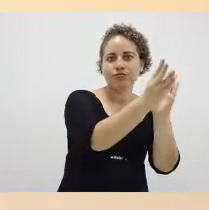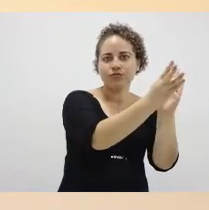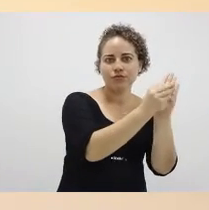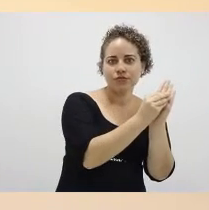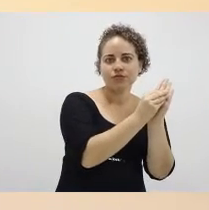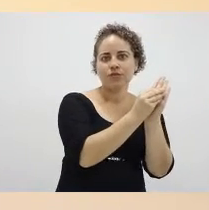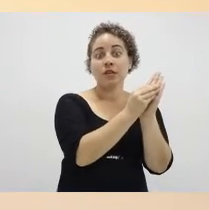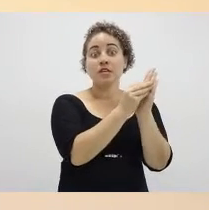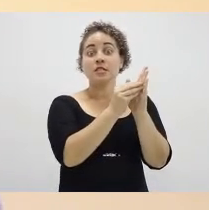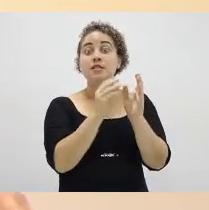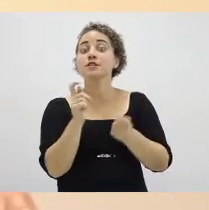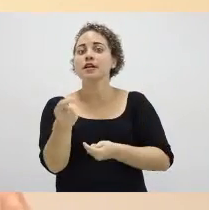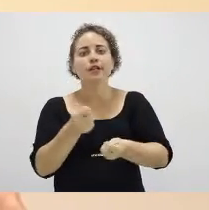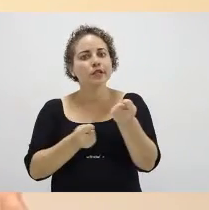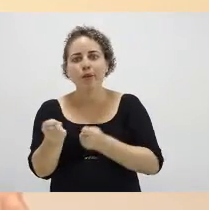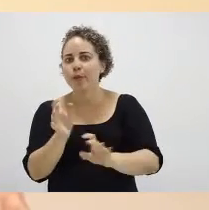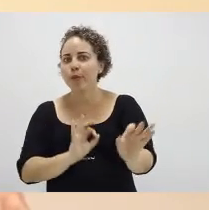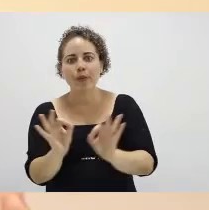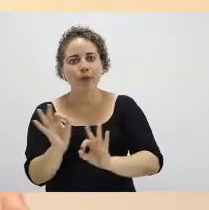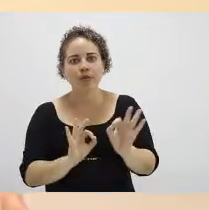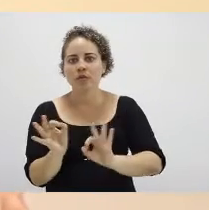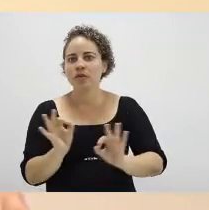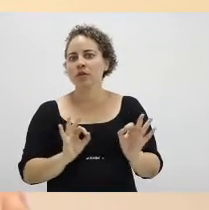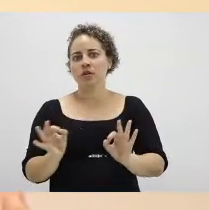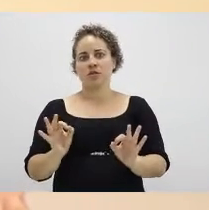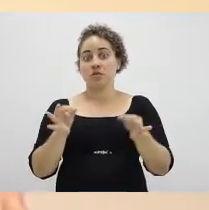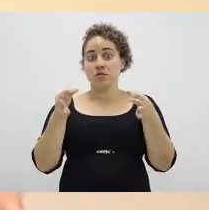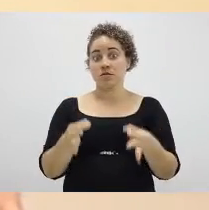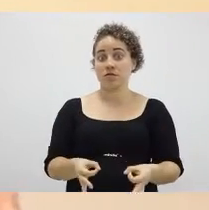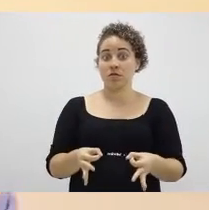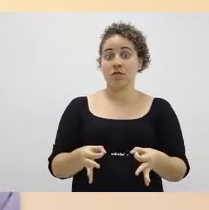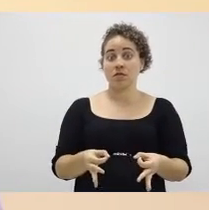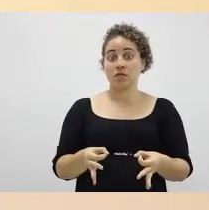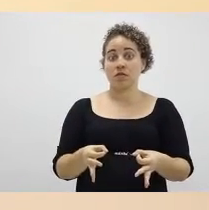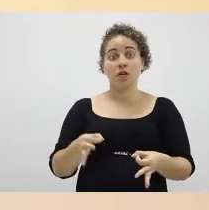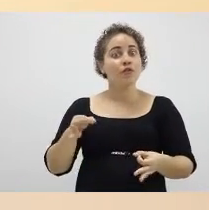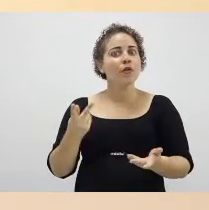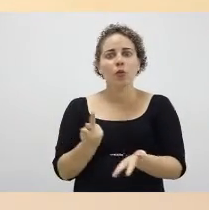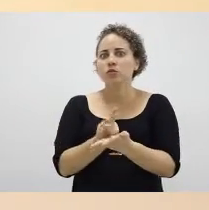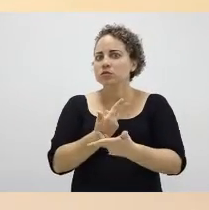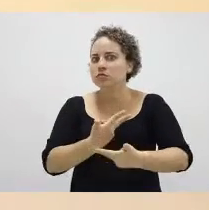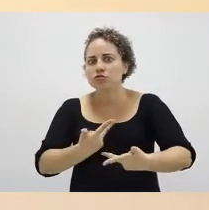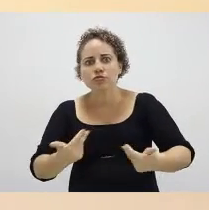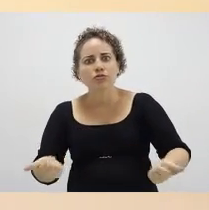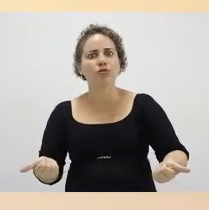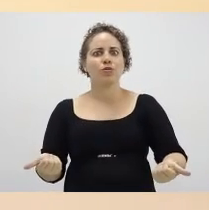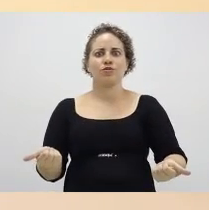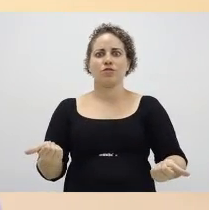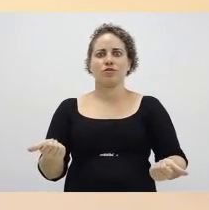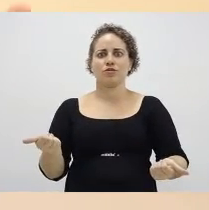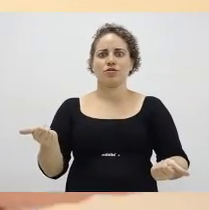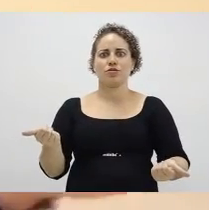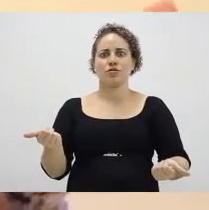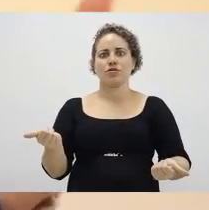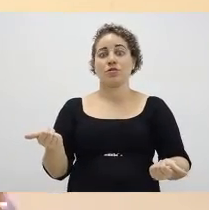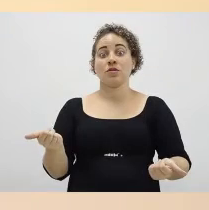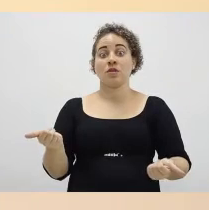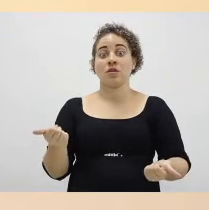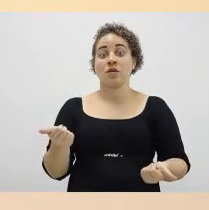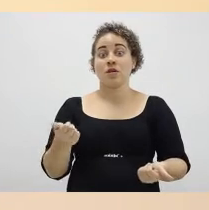gerencia corretamente o estoque de matéria-prima, são várias consequências que podem prejudicar a empresa. A gente pode falar,